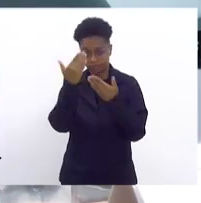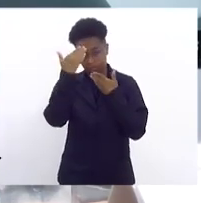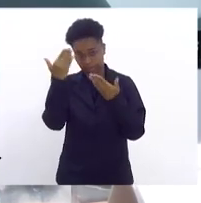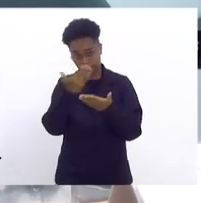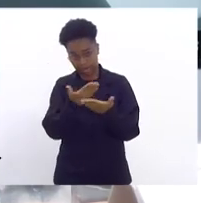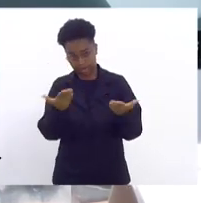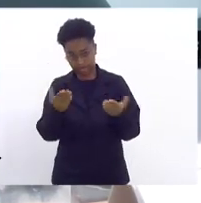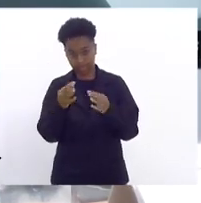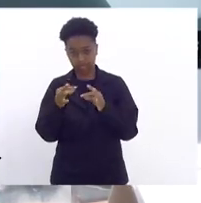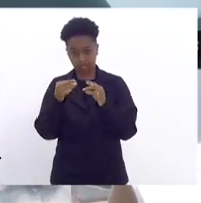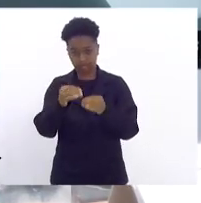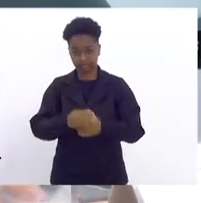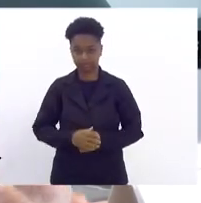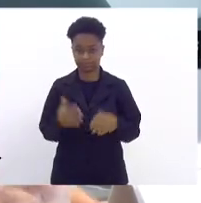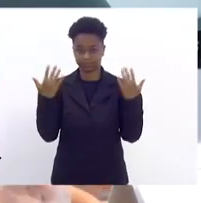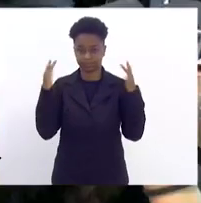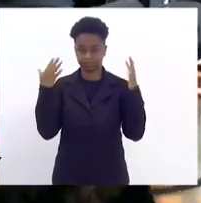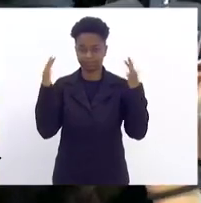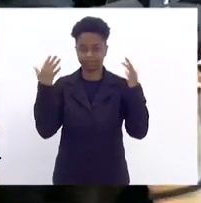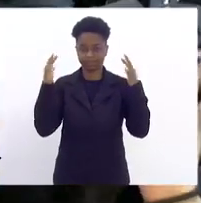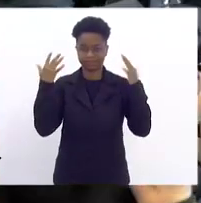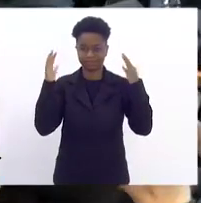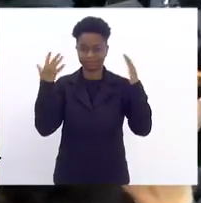obrigado a todos um bom dia